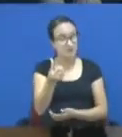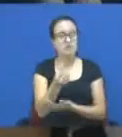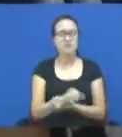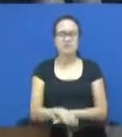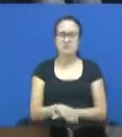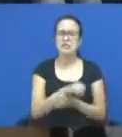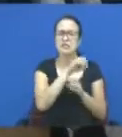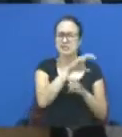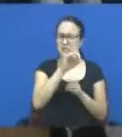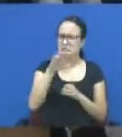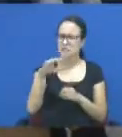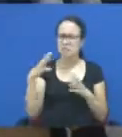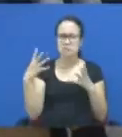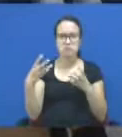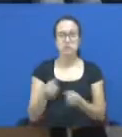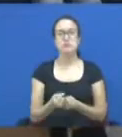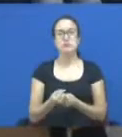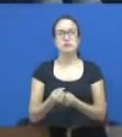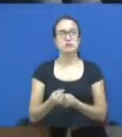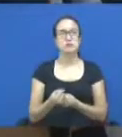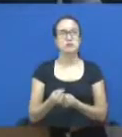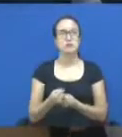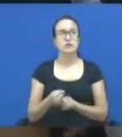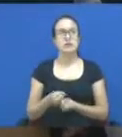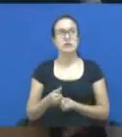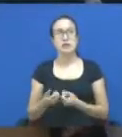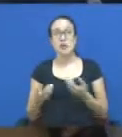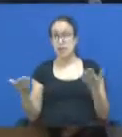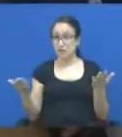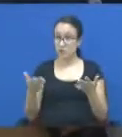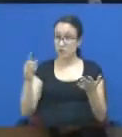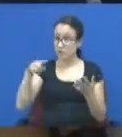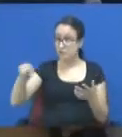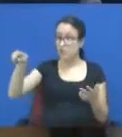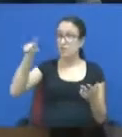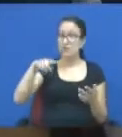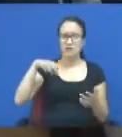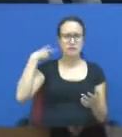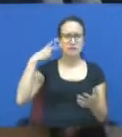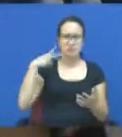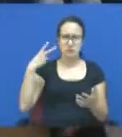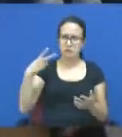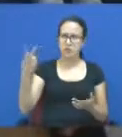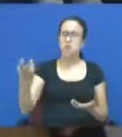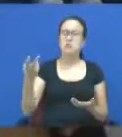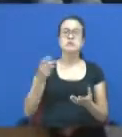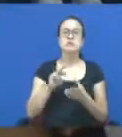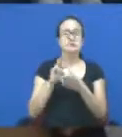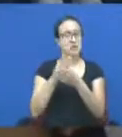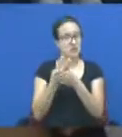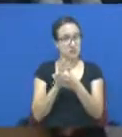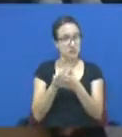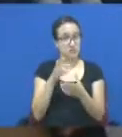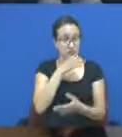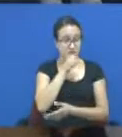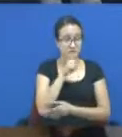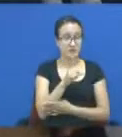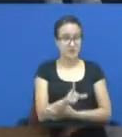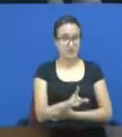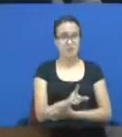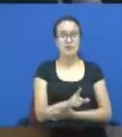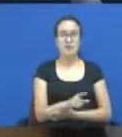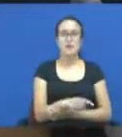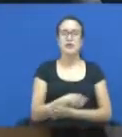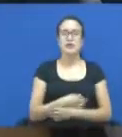de um plenário tão distinto, formado por autoridades que compõem o poder legislativo do nosso município de Limeira, me